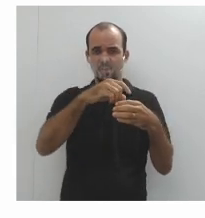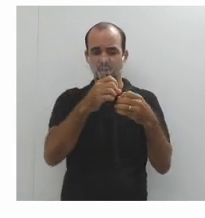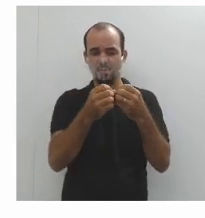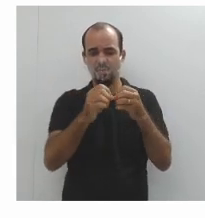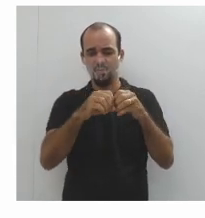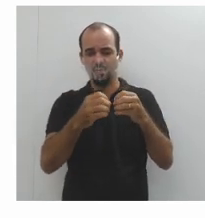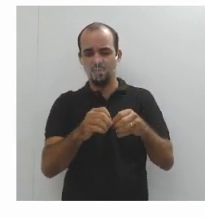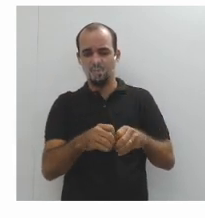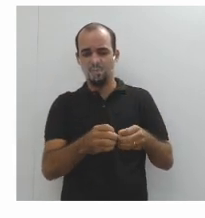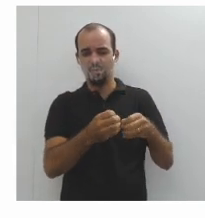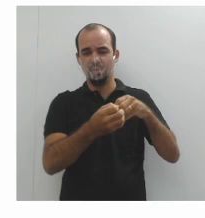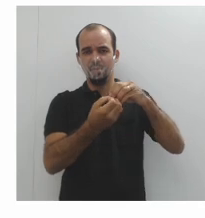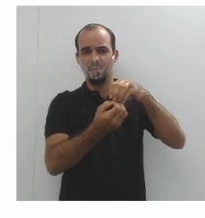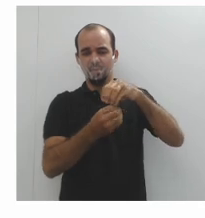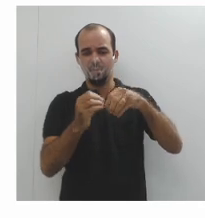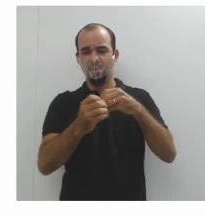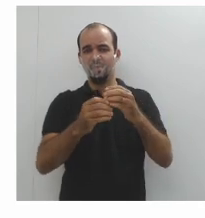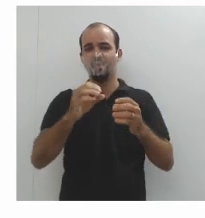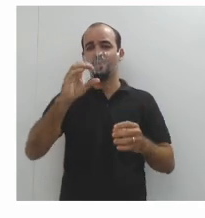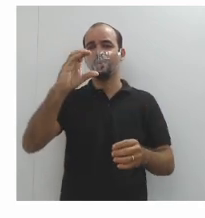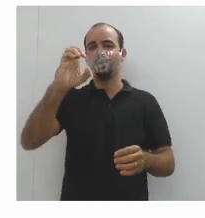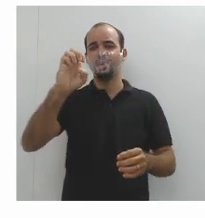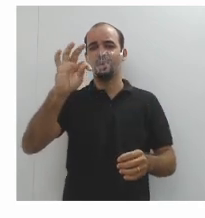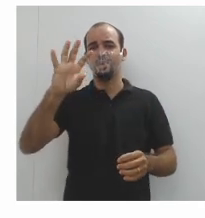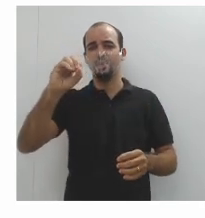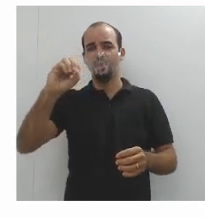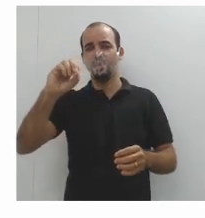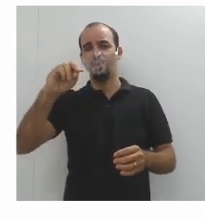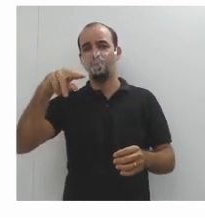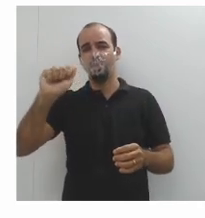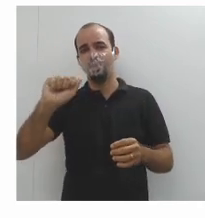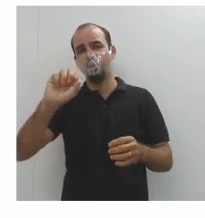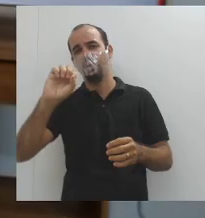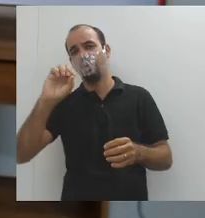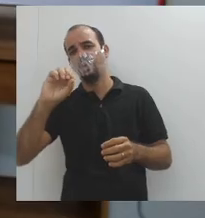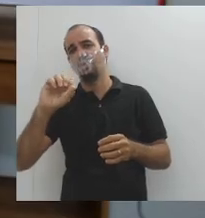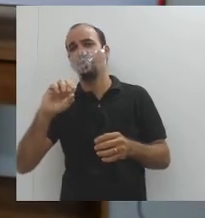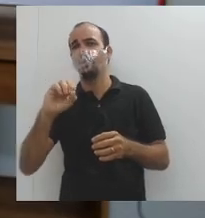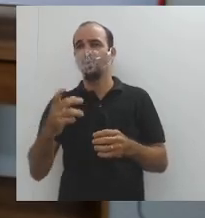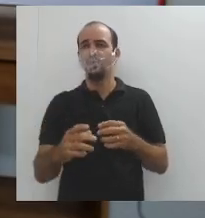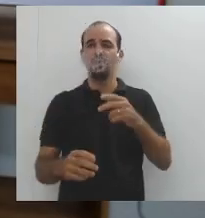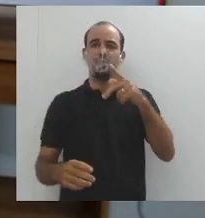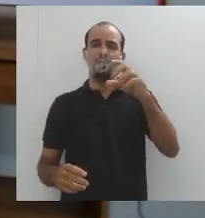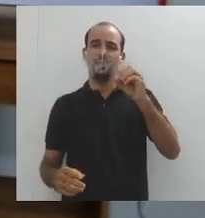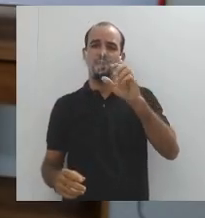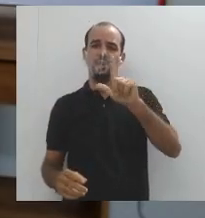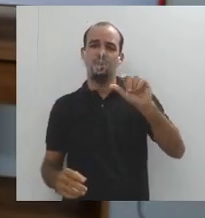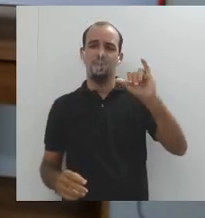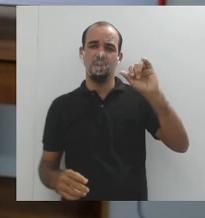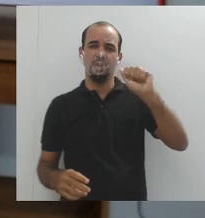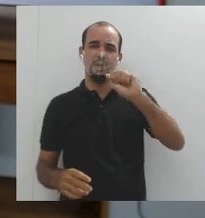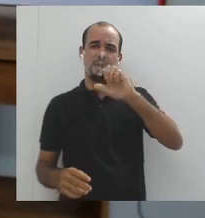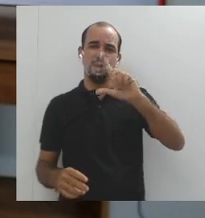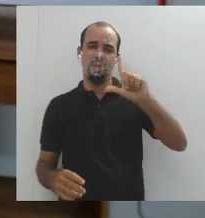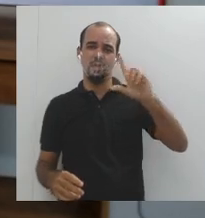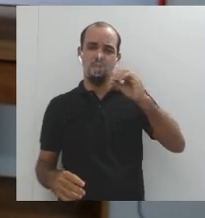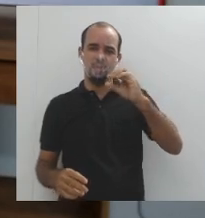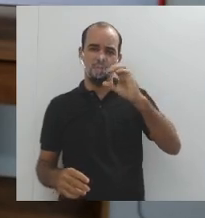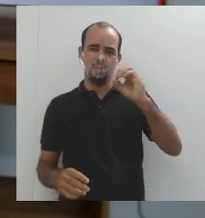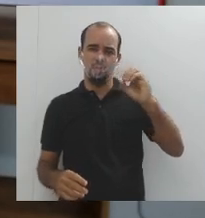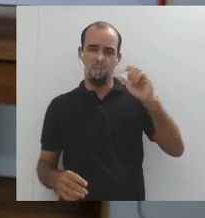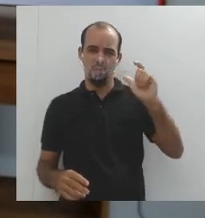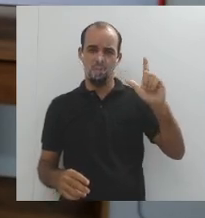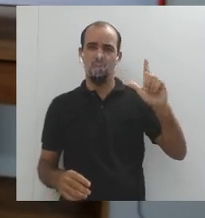e polialcool cetona. Corta aqui para mim. Gente, eu